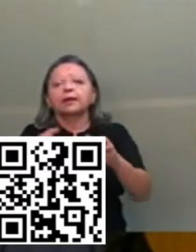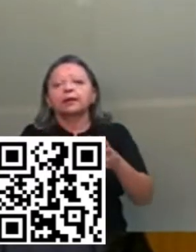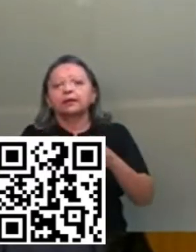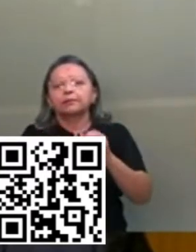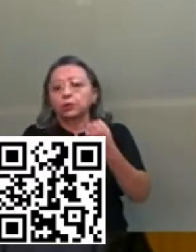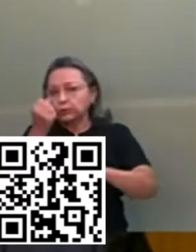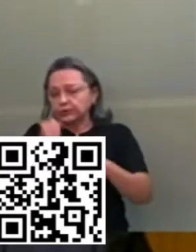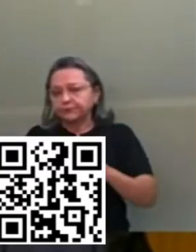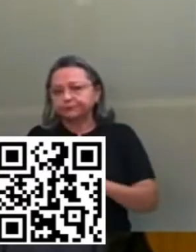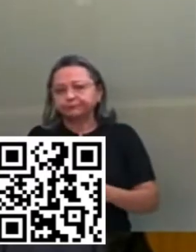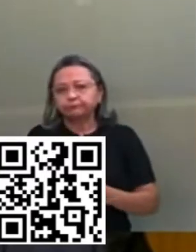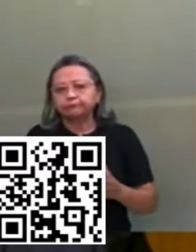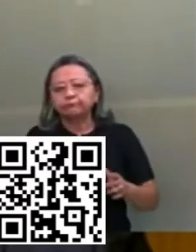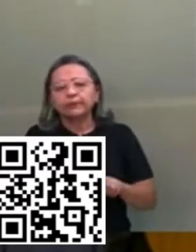produzir.